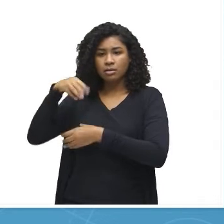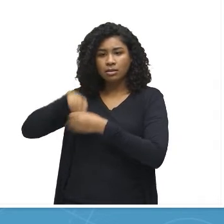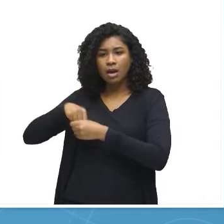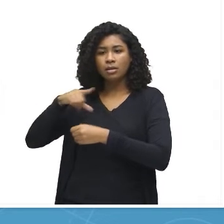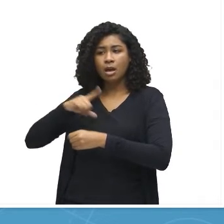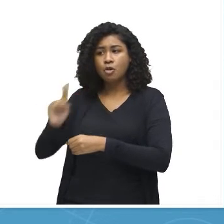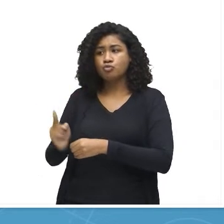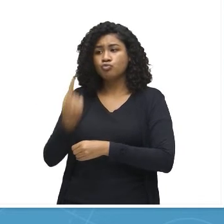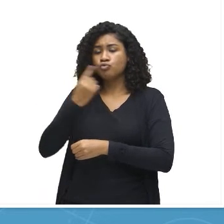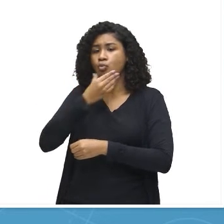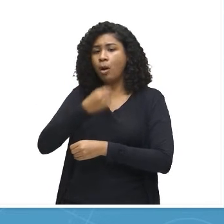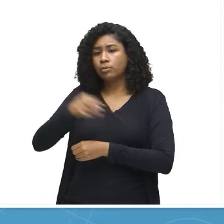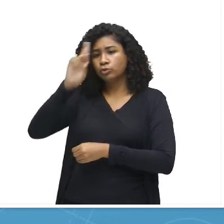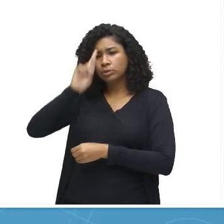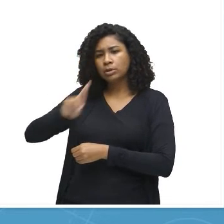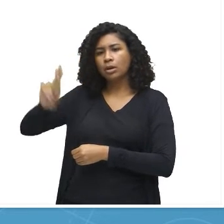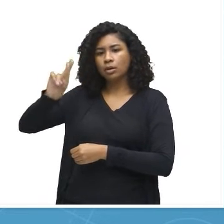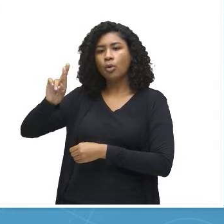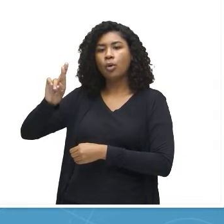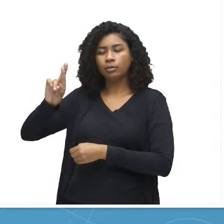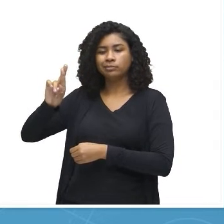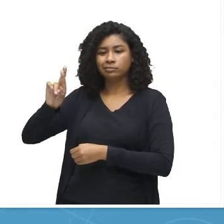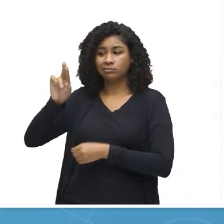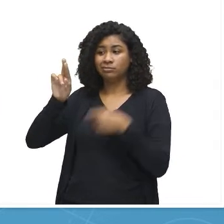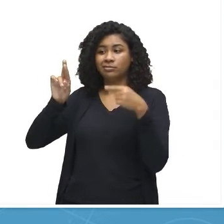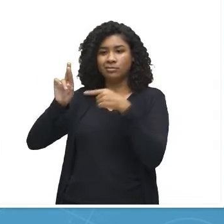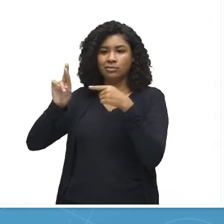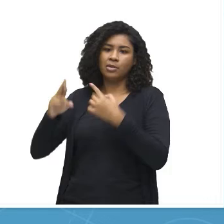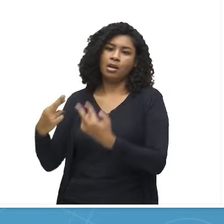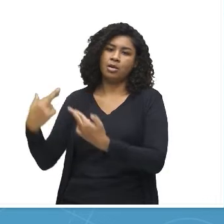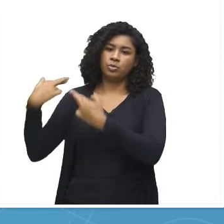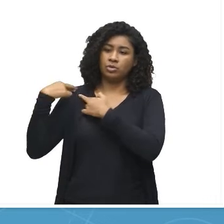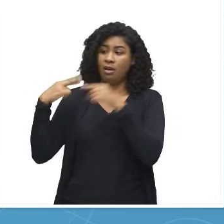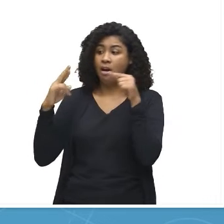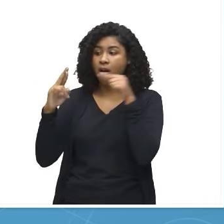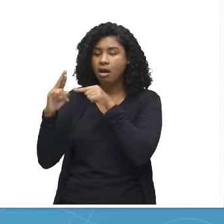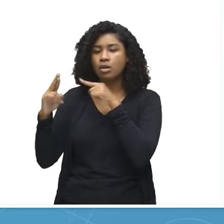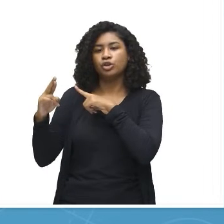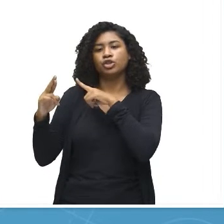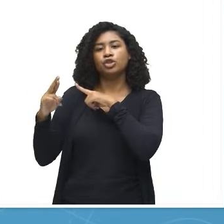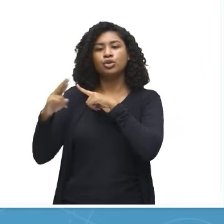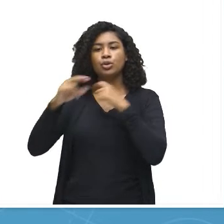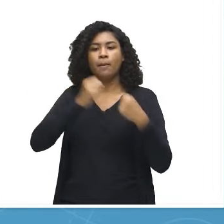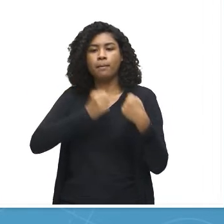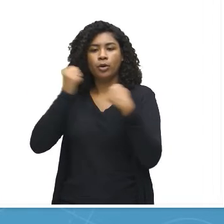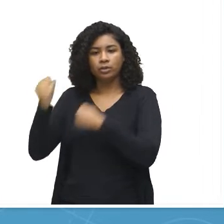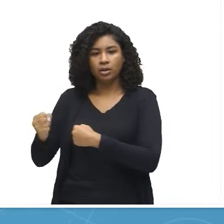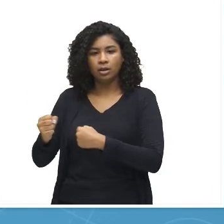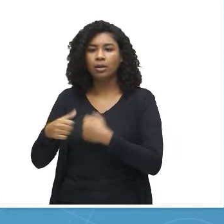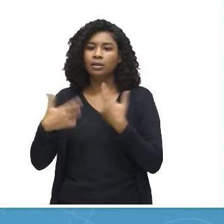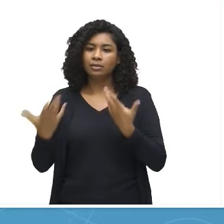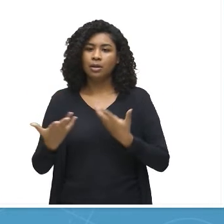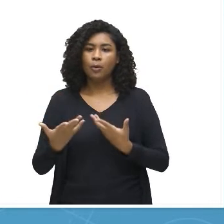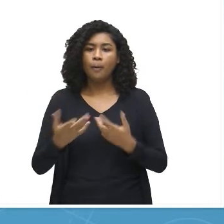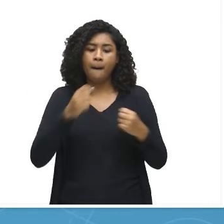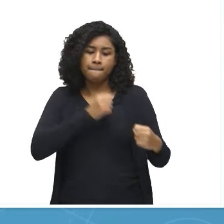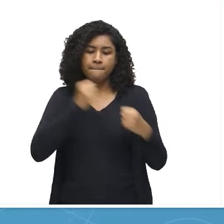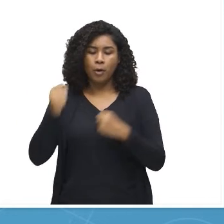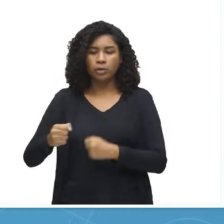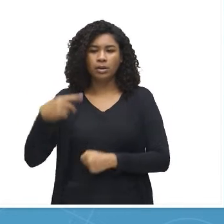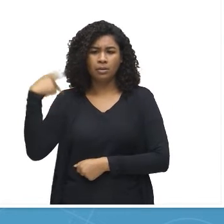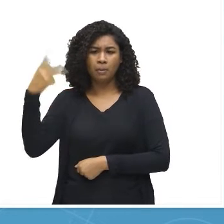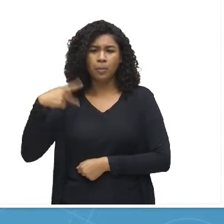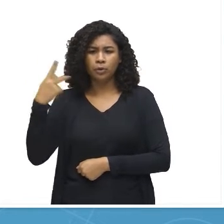a descentralização do poder, ou seja, o poder político fragmentado, que é